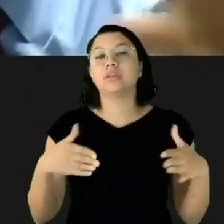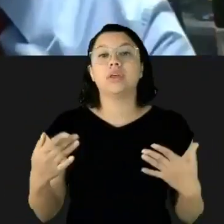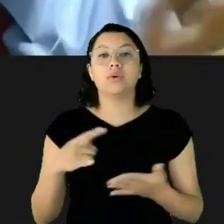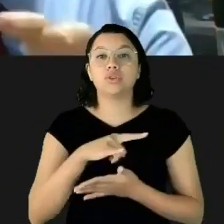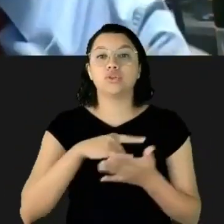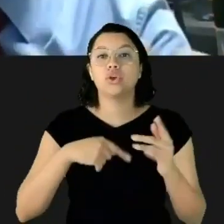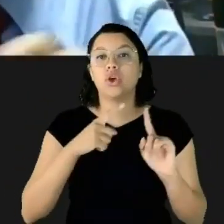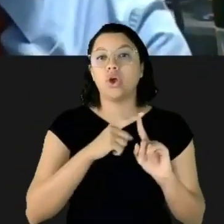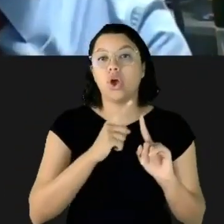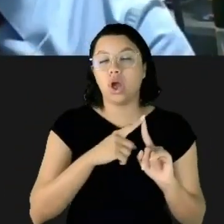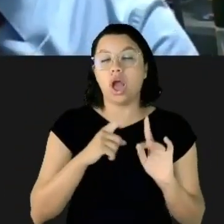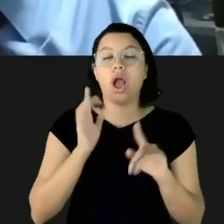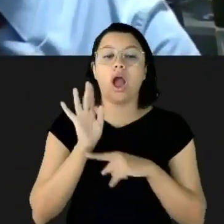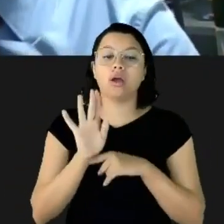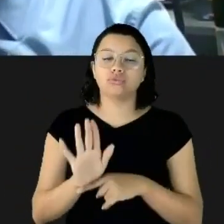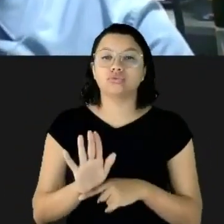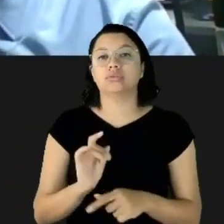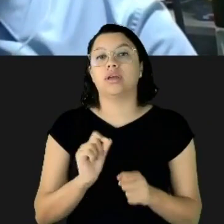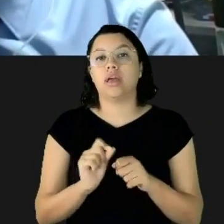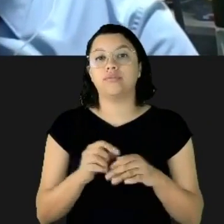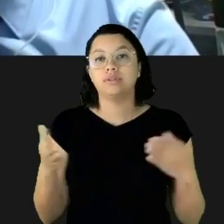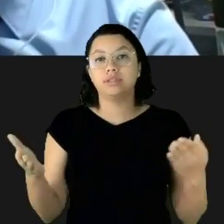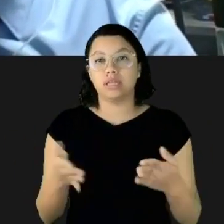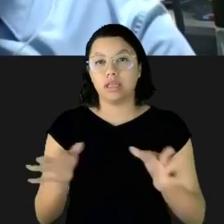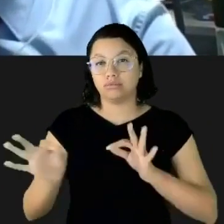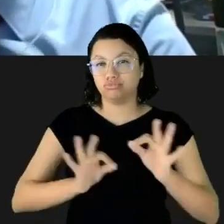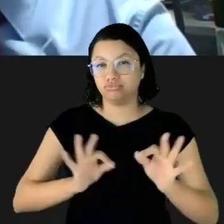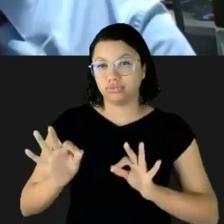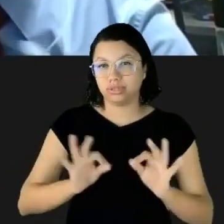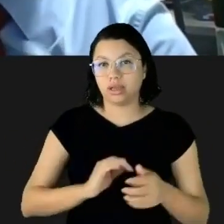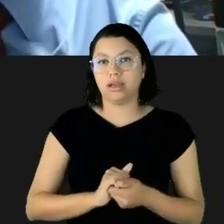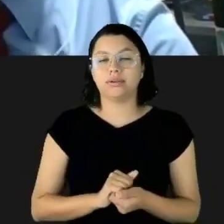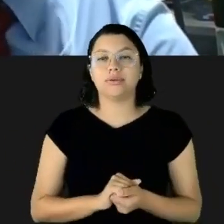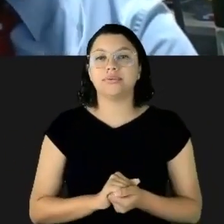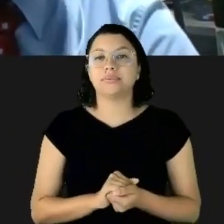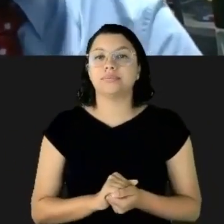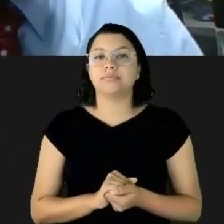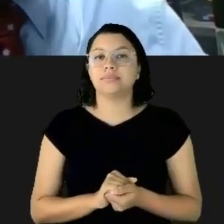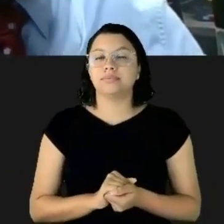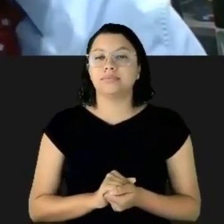esse modelo ele ajuda a fazer essa essa dinâmica